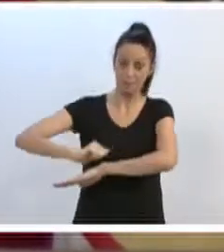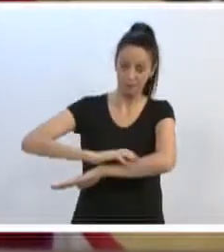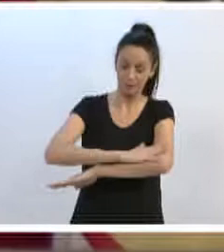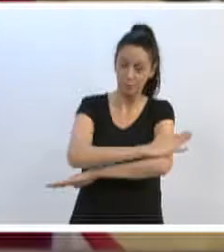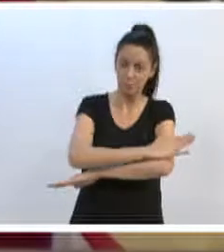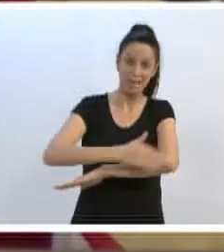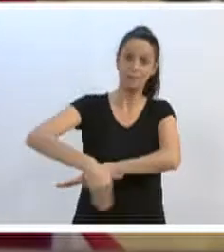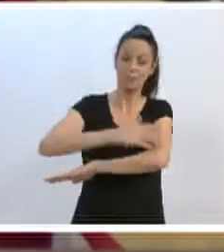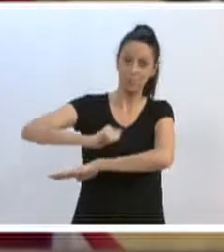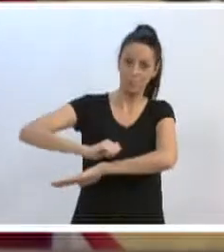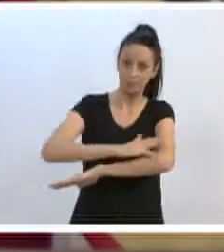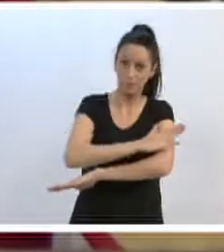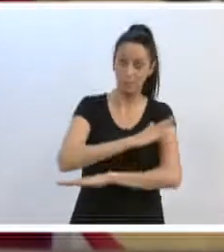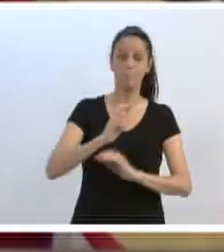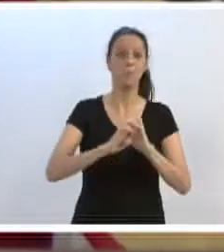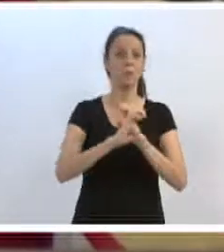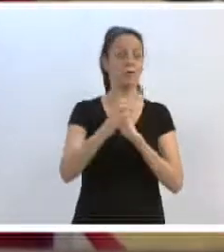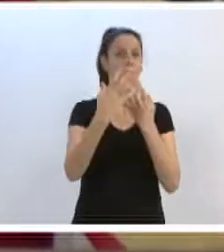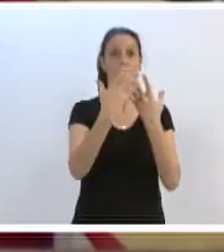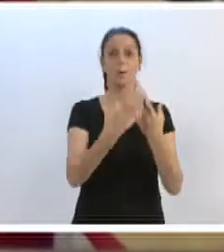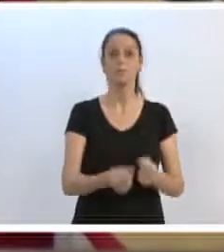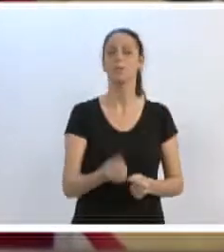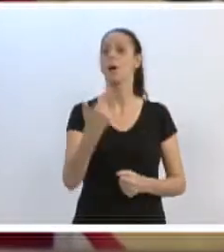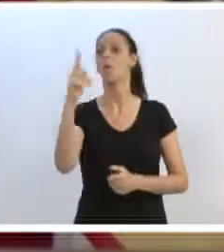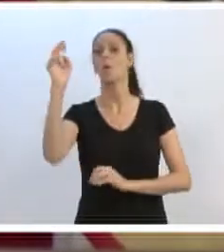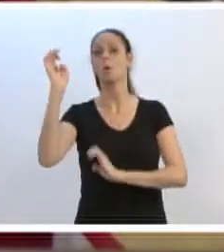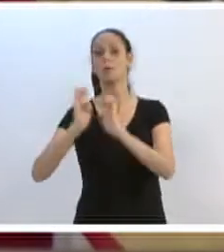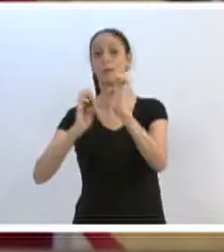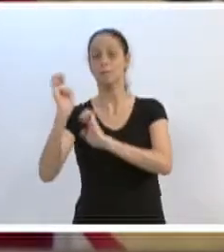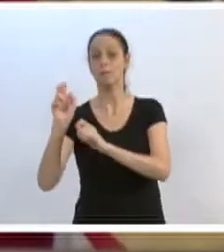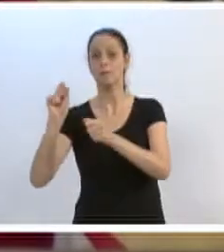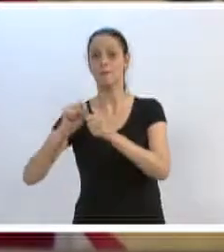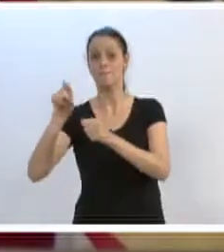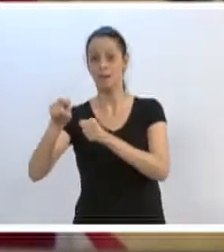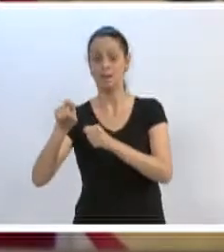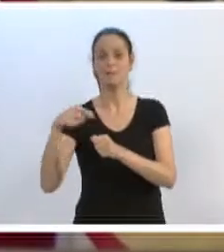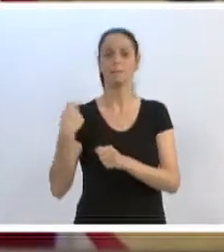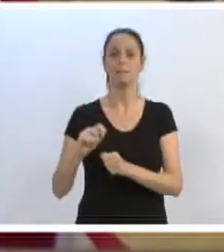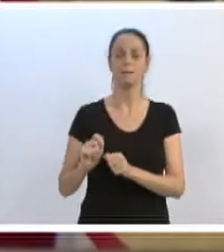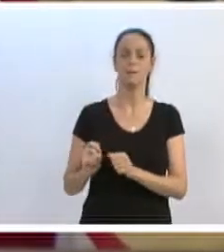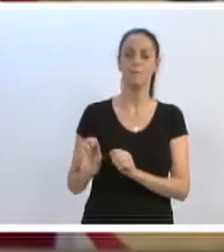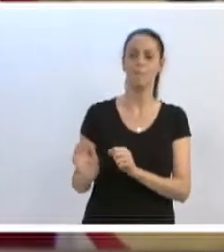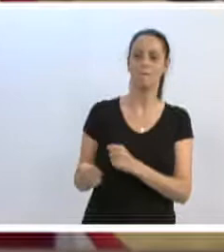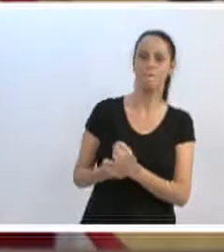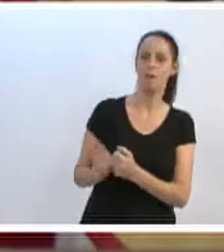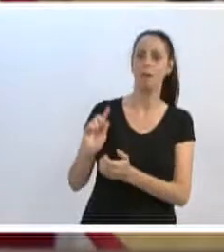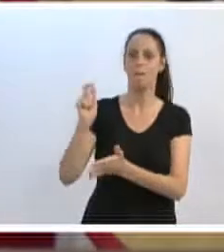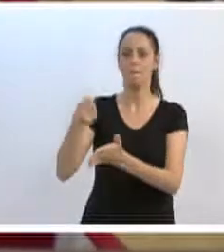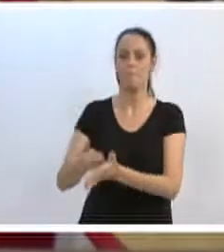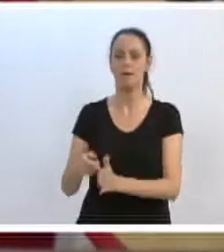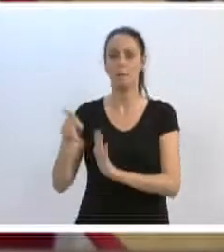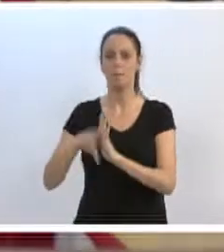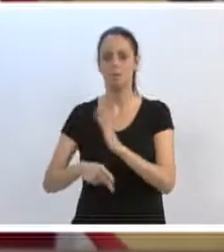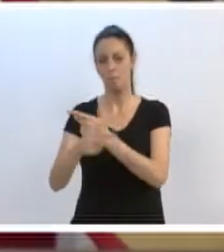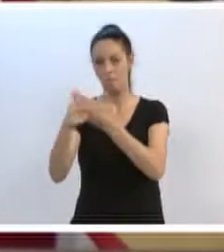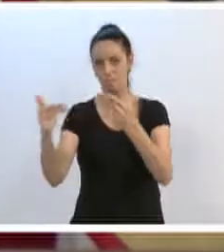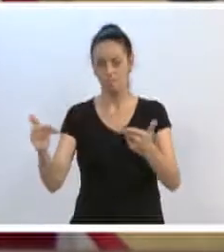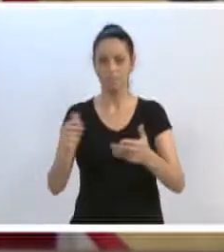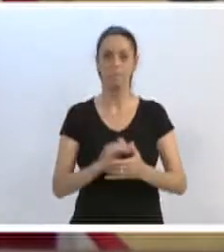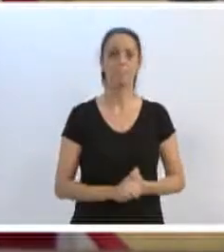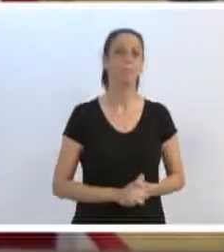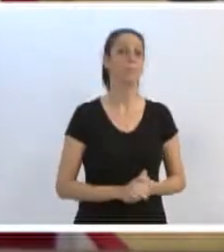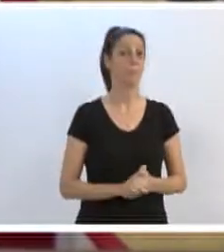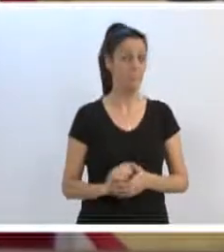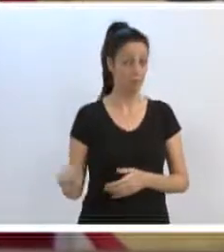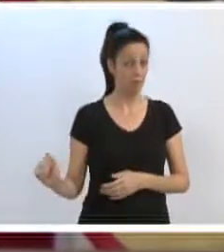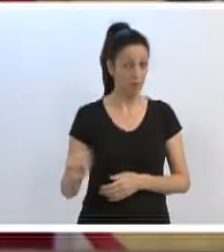a Secretaria dos Engenheiros não aceita outra empresa fazer sem ter que pagar o engenheiro por fora, projetos, para que seja feito. Esse custo é